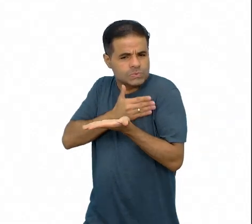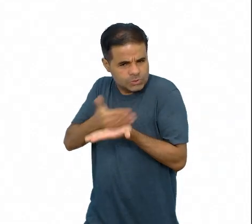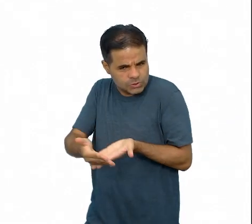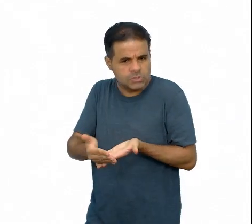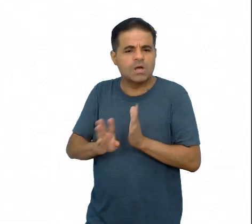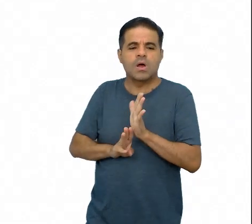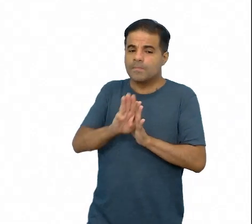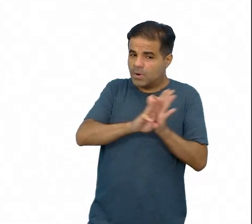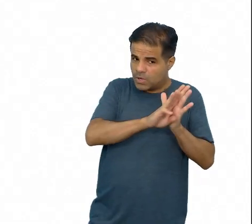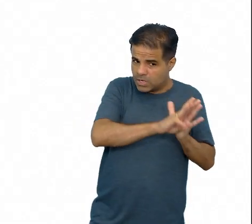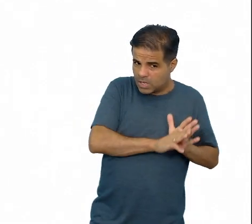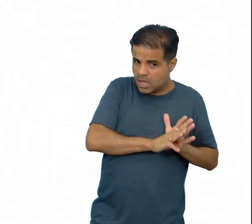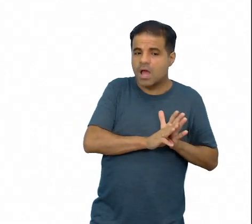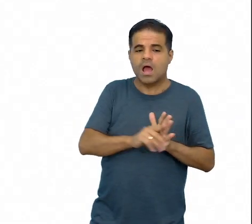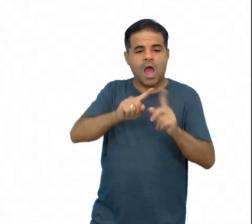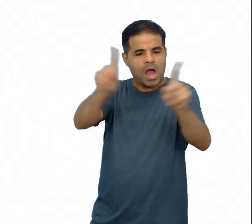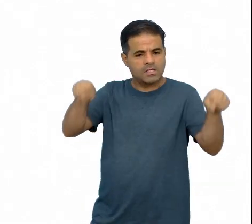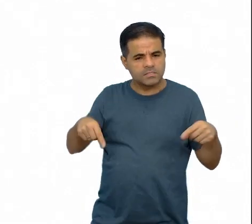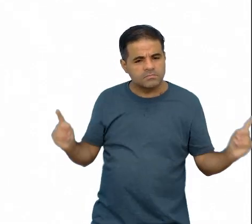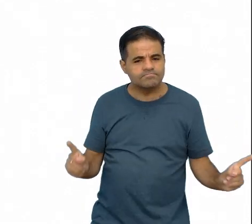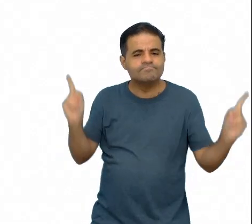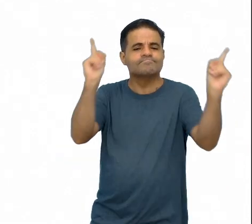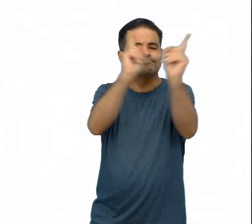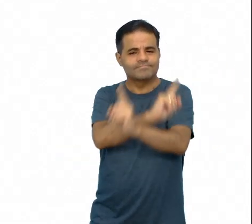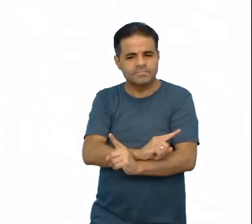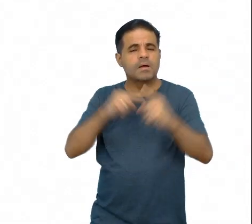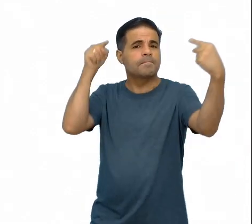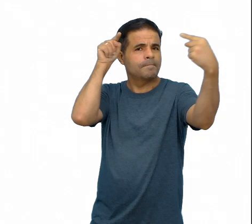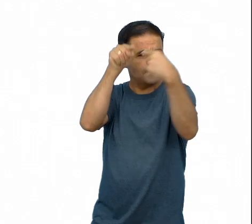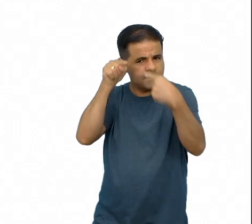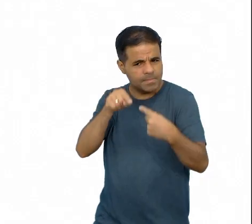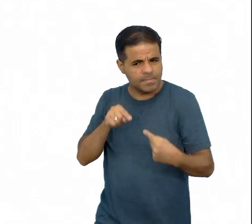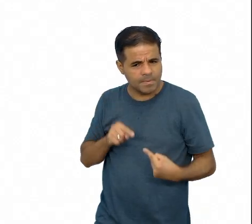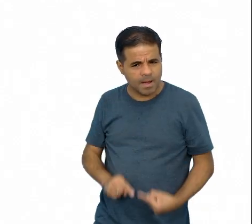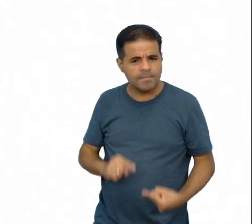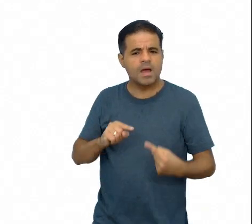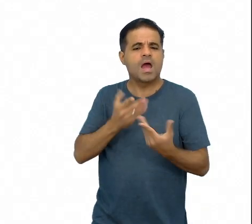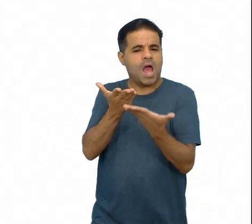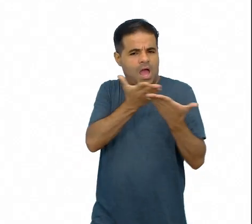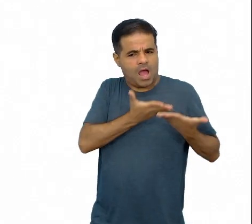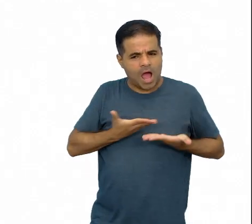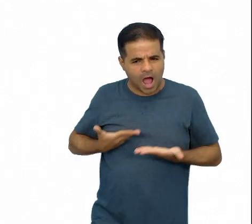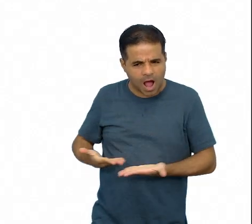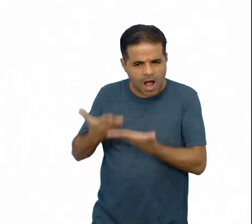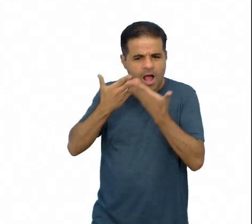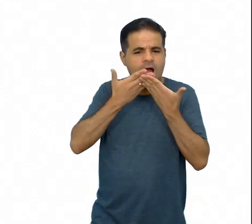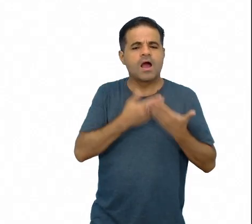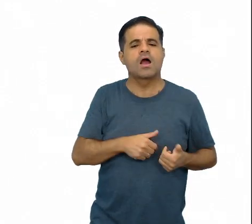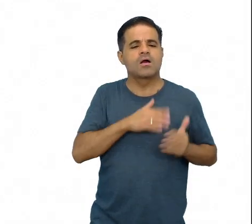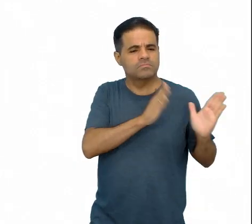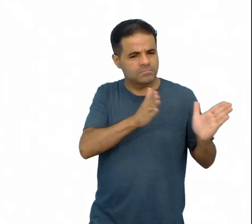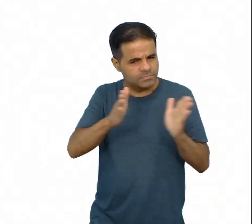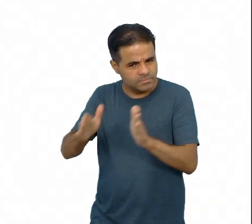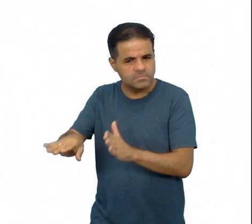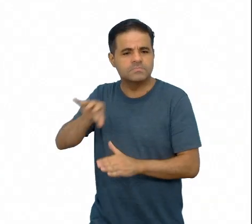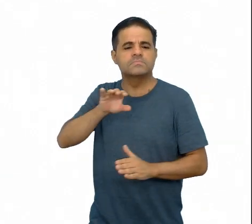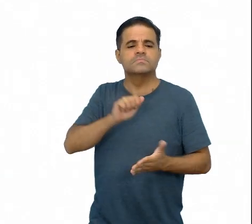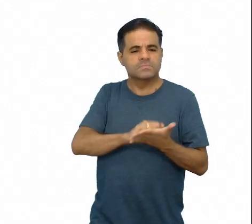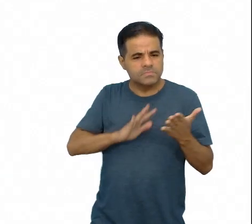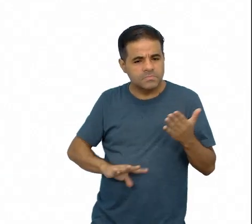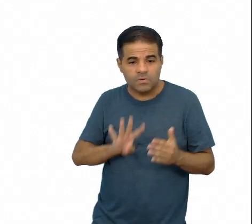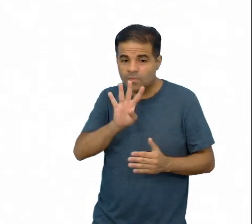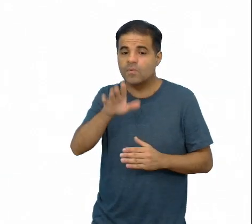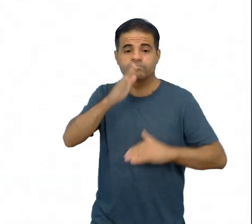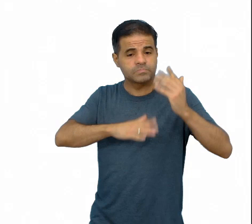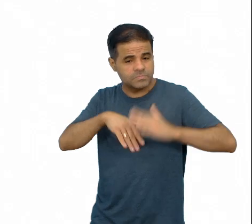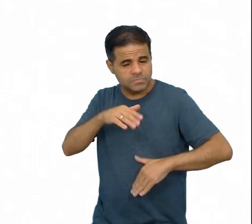da metodologia ativa de sala de aula invertida, aplicada em aulas da sequência de atividades 4, a fim de